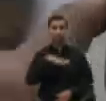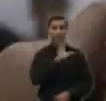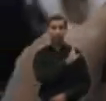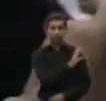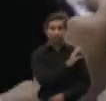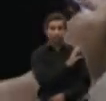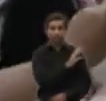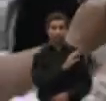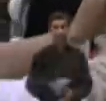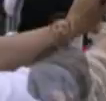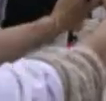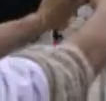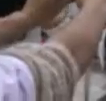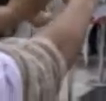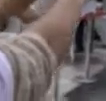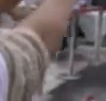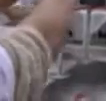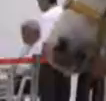Terezinha.